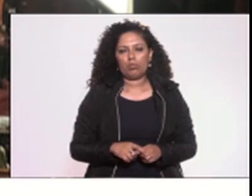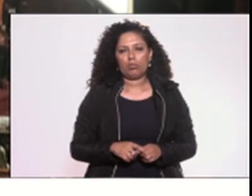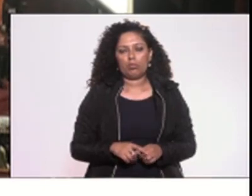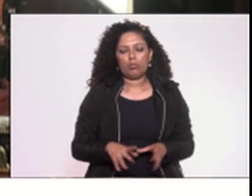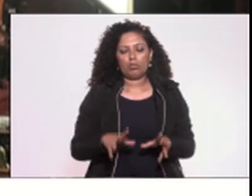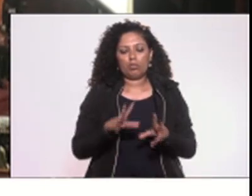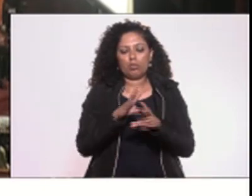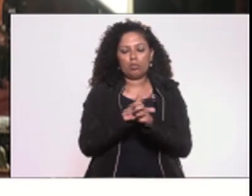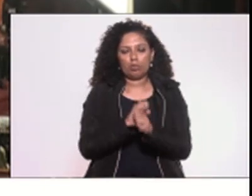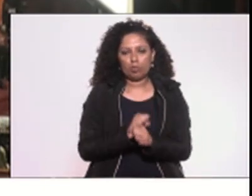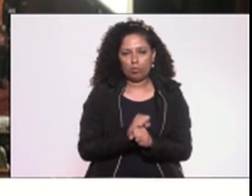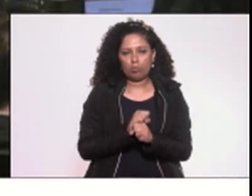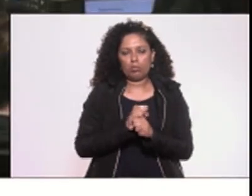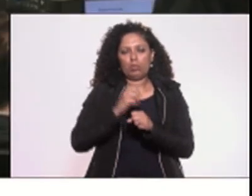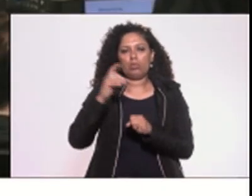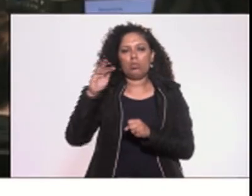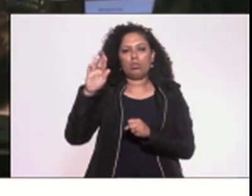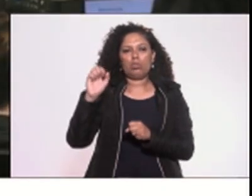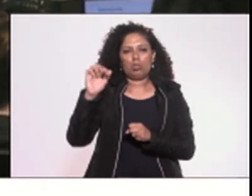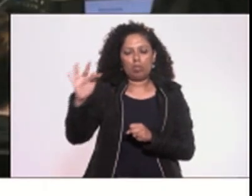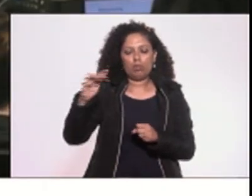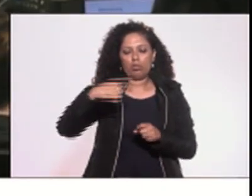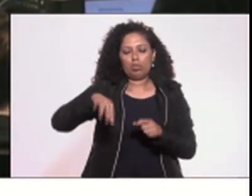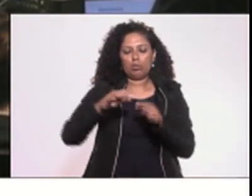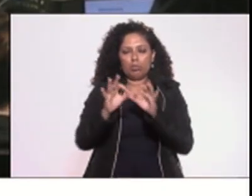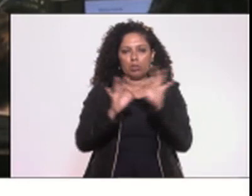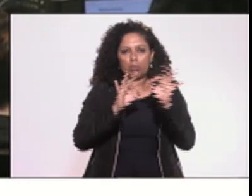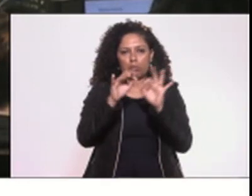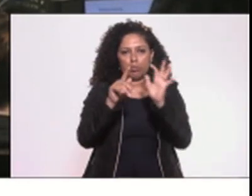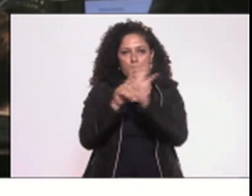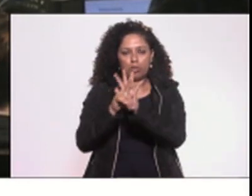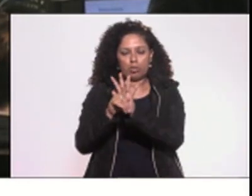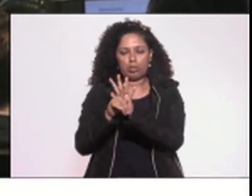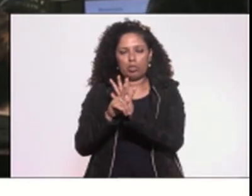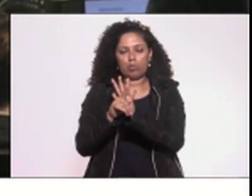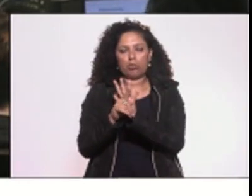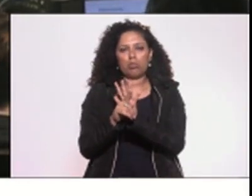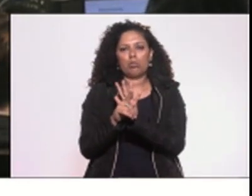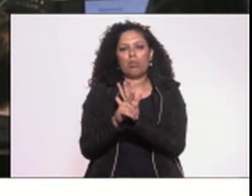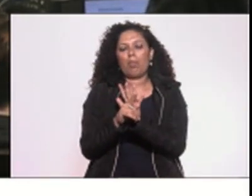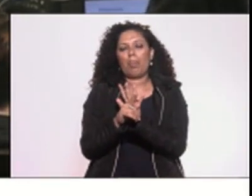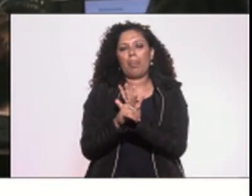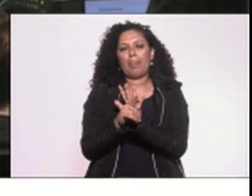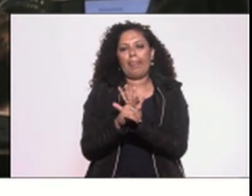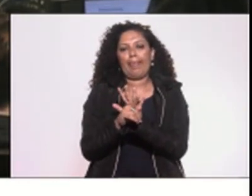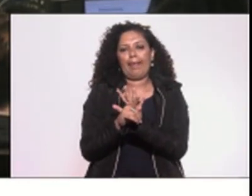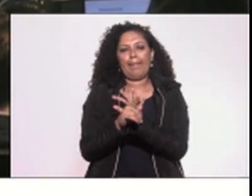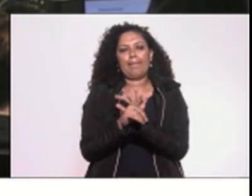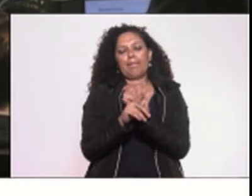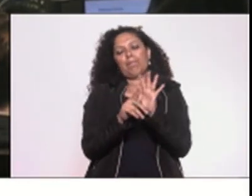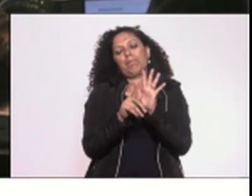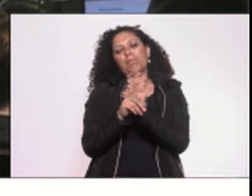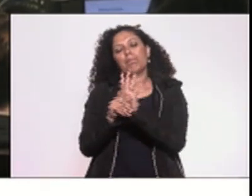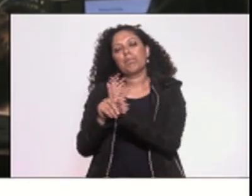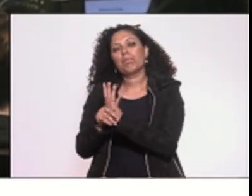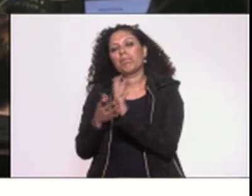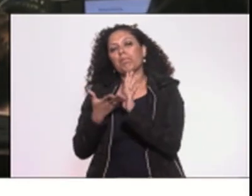junto ao CREPS foi desenvolvido um projeto, uma ferramenta. Tá? Essa ferramenta